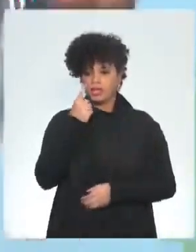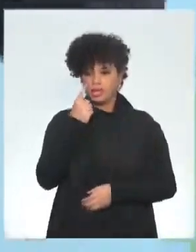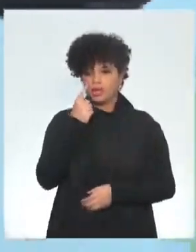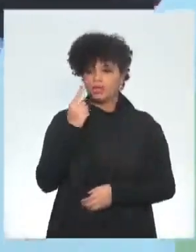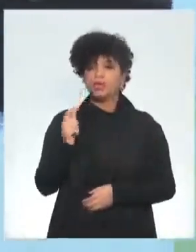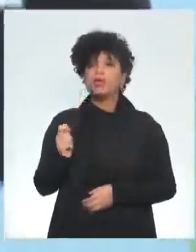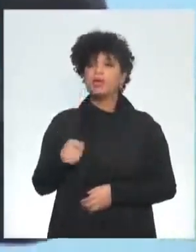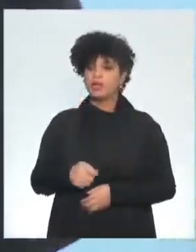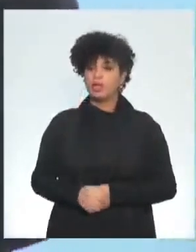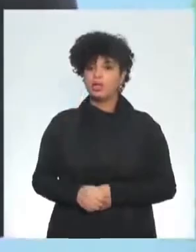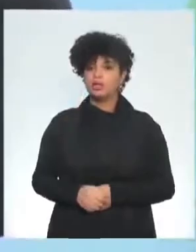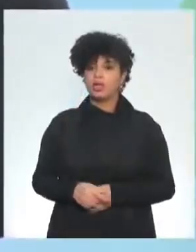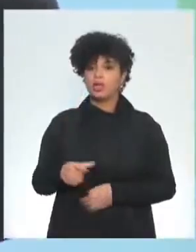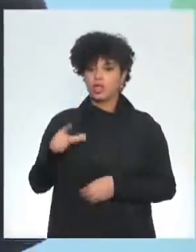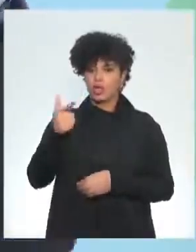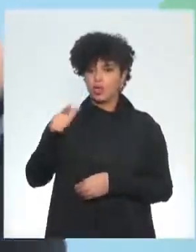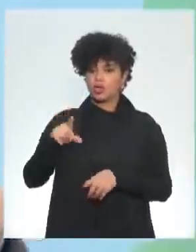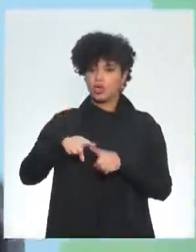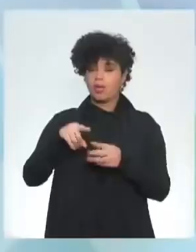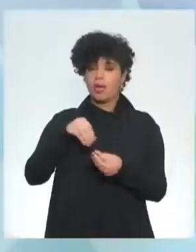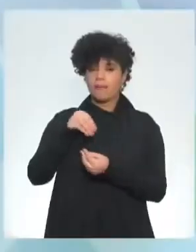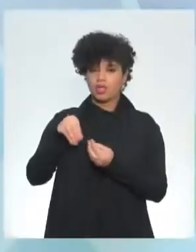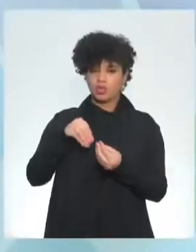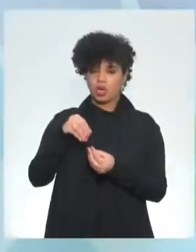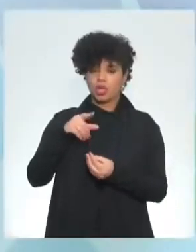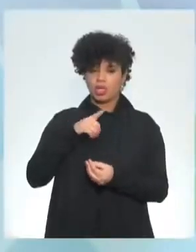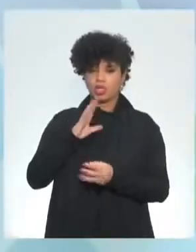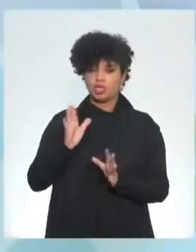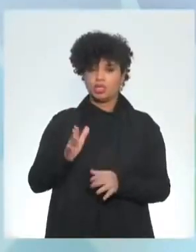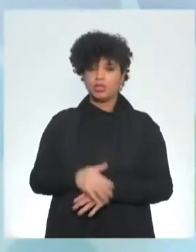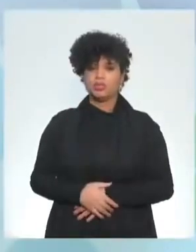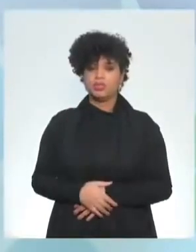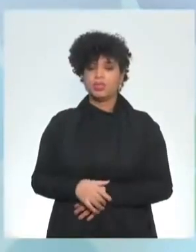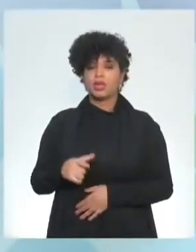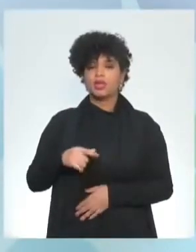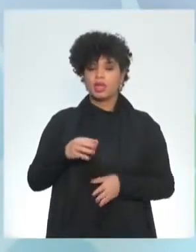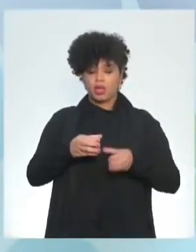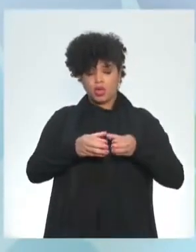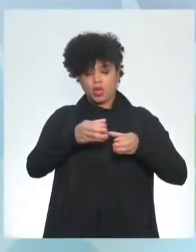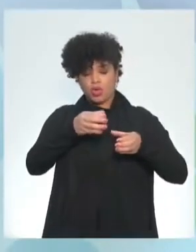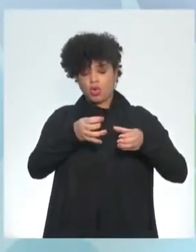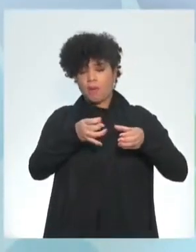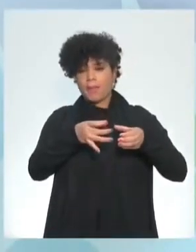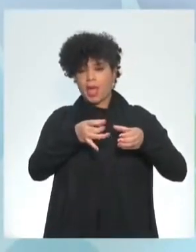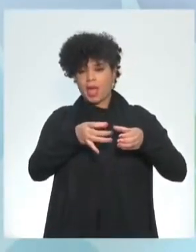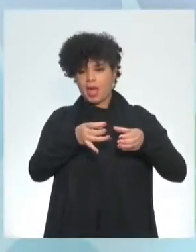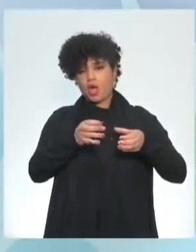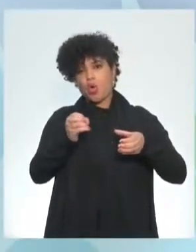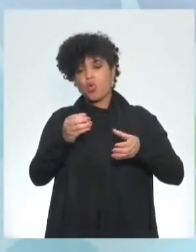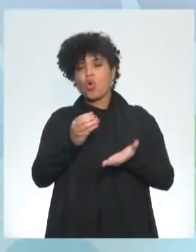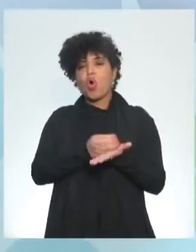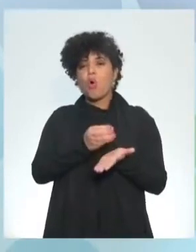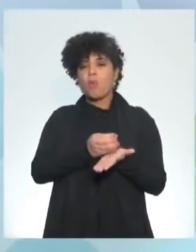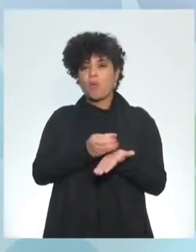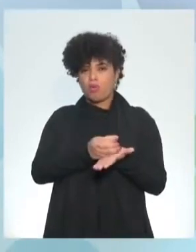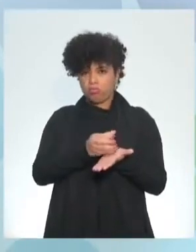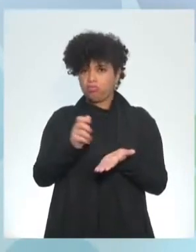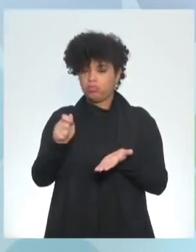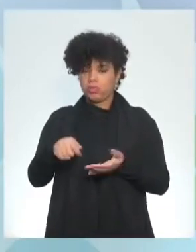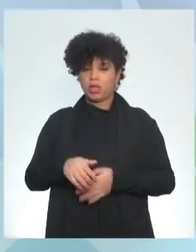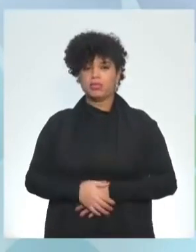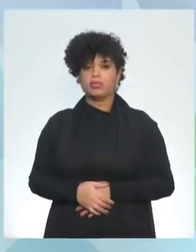vendo? Só que esse aqui é um pouco mais fosco. O becker, que é ou o copinho ou o becker.